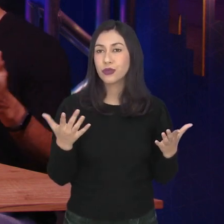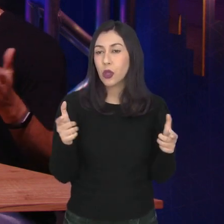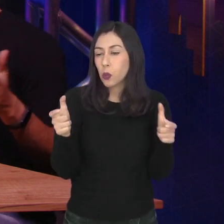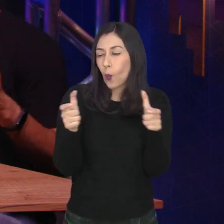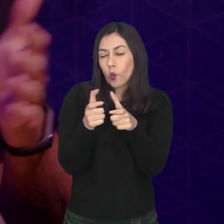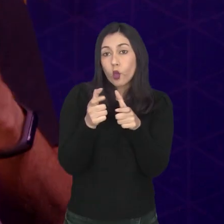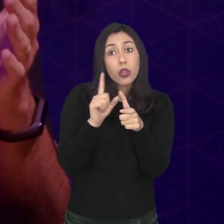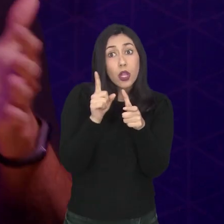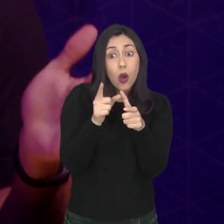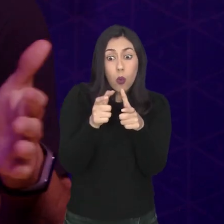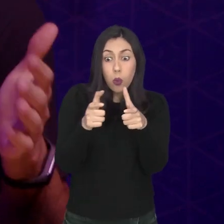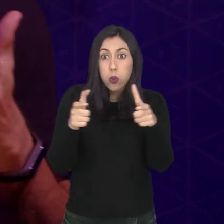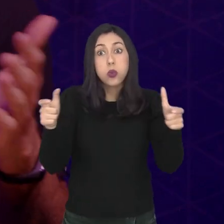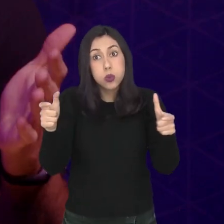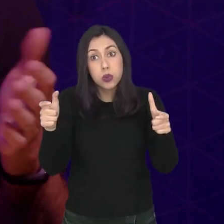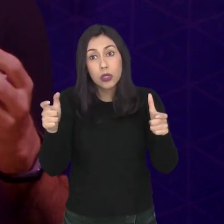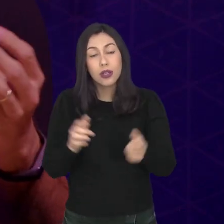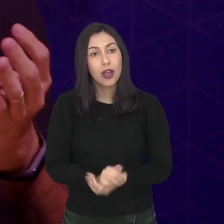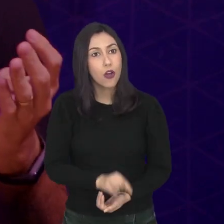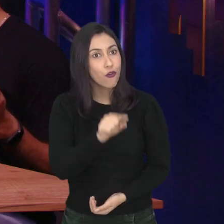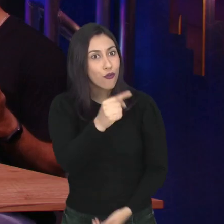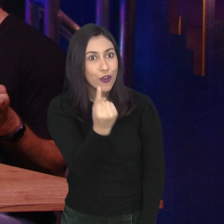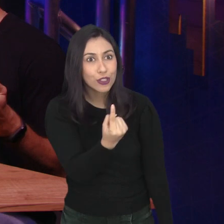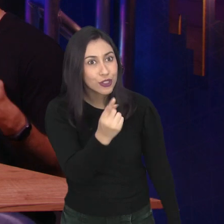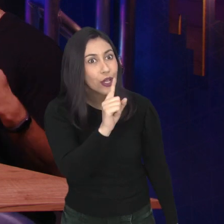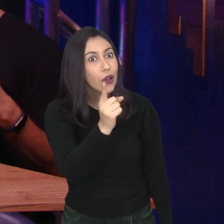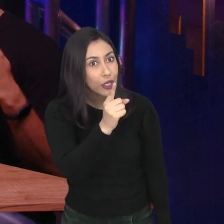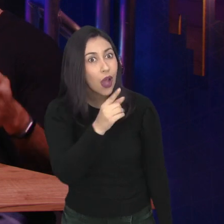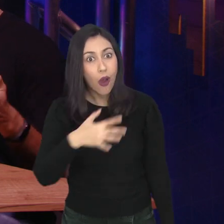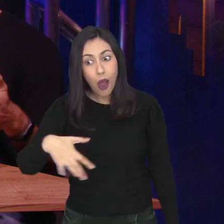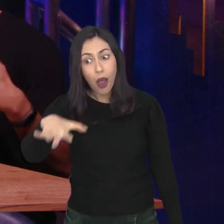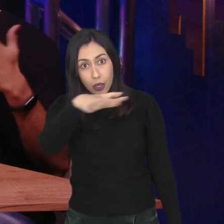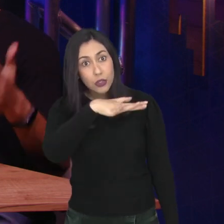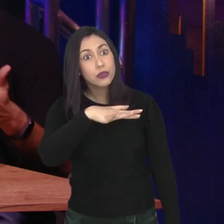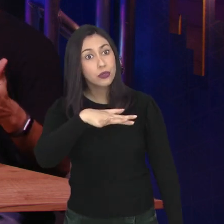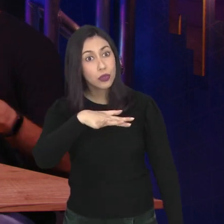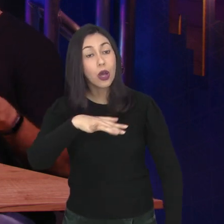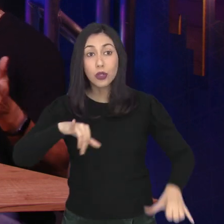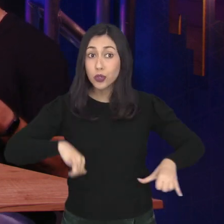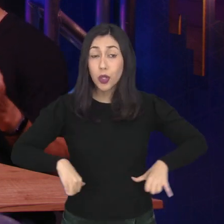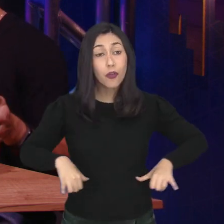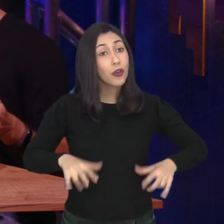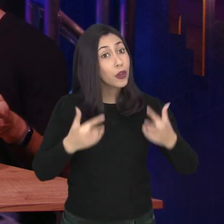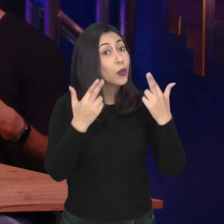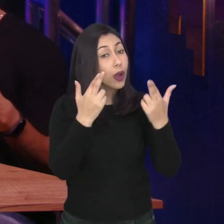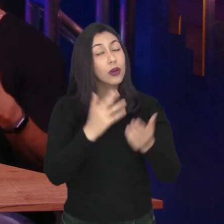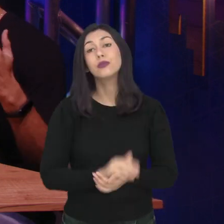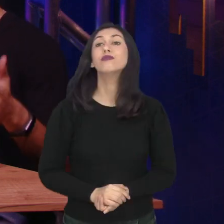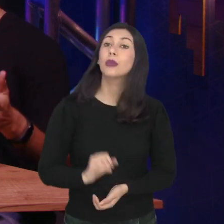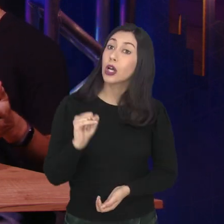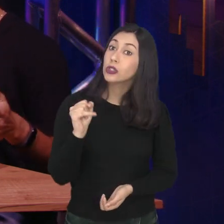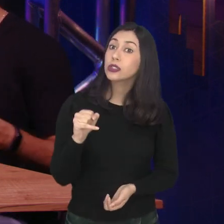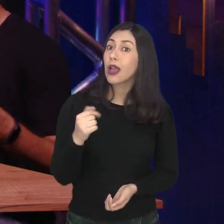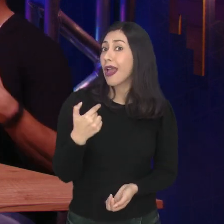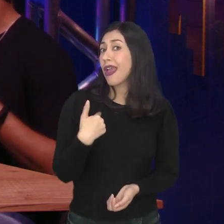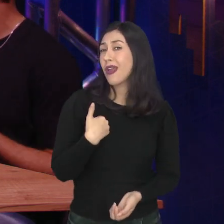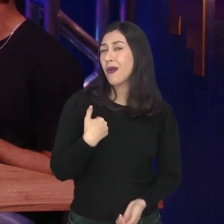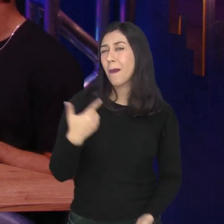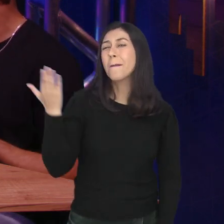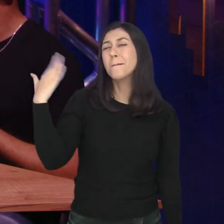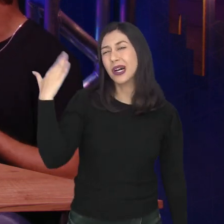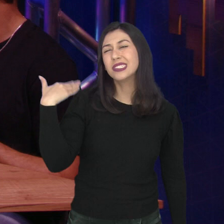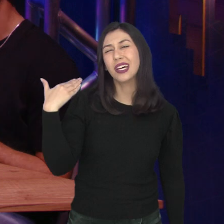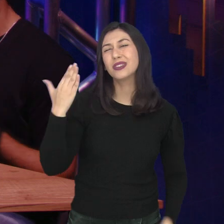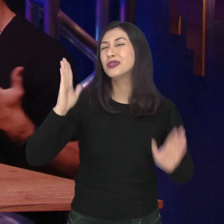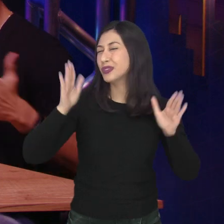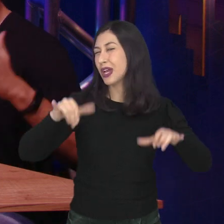ele não é pouco, é muito. Você não tá sozinho, né? Muitas pessoas estão passando pelo que você passa, ou já passaram. Eu já